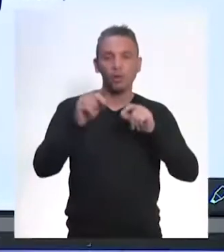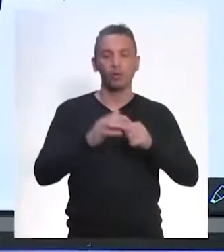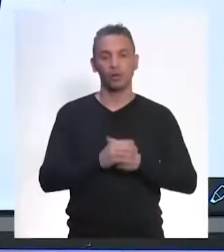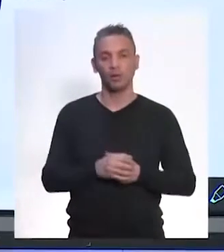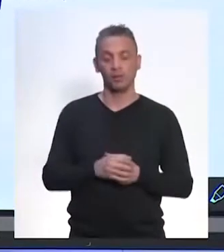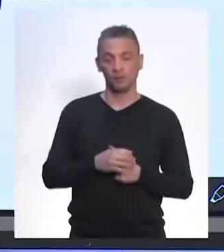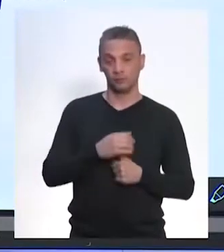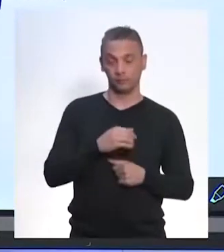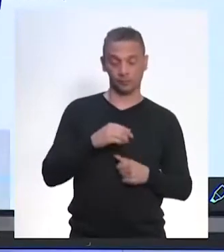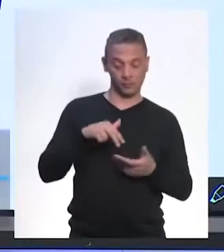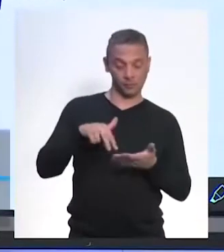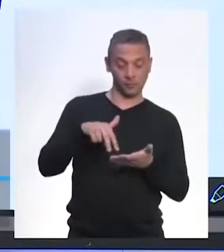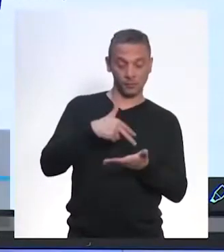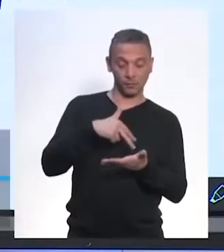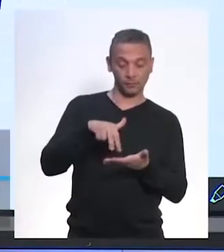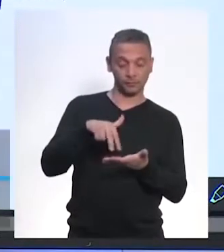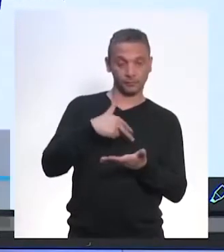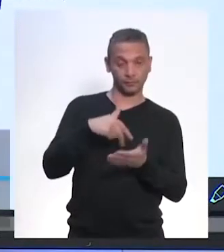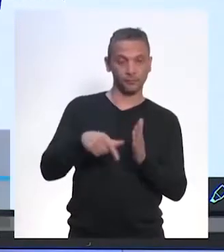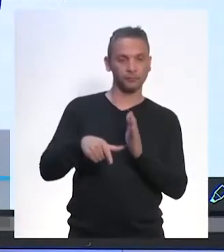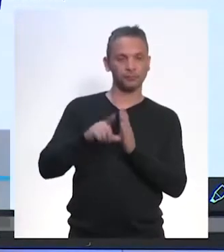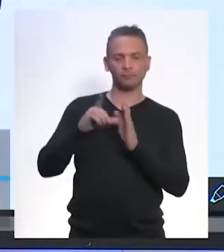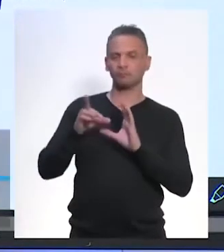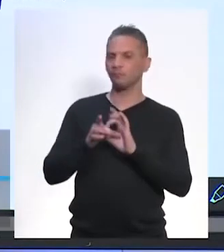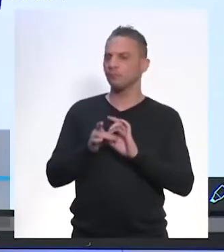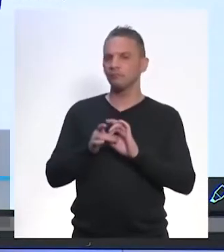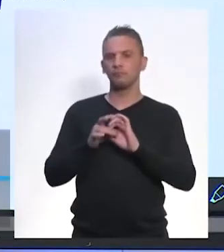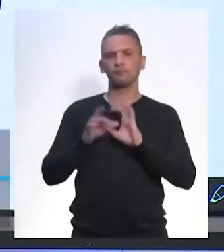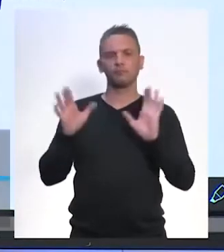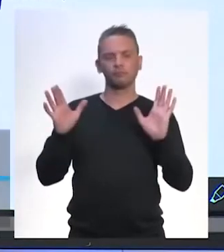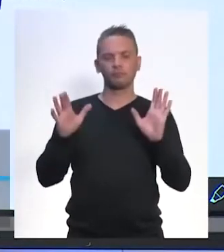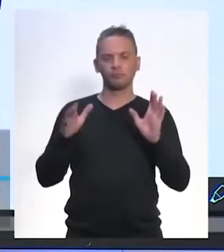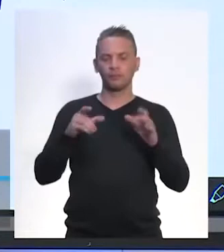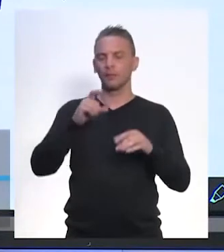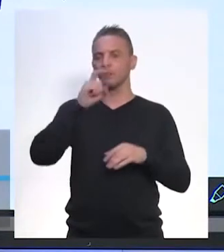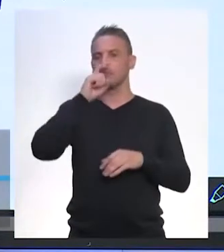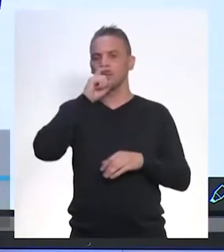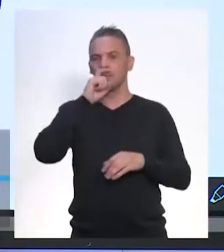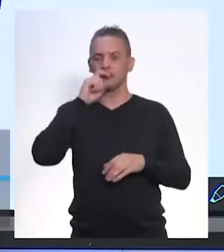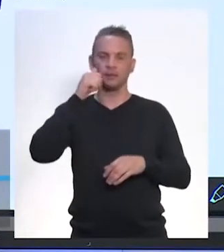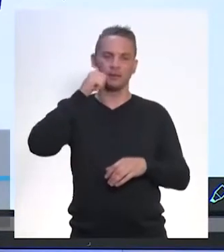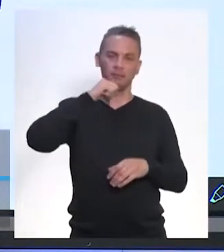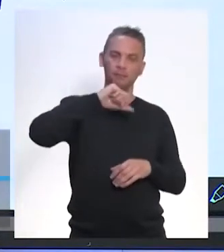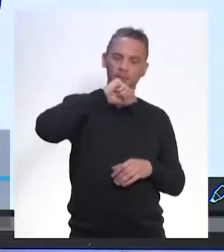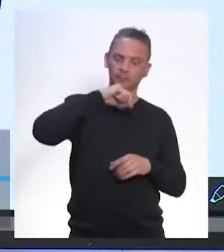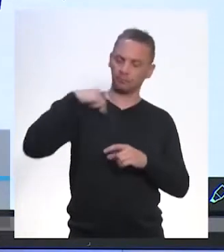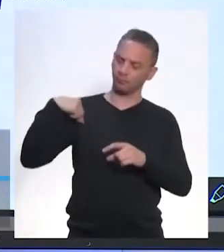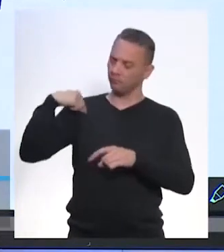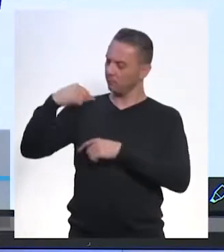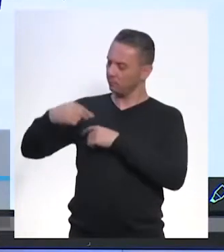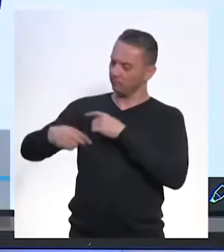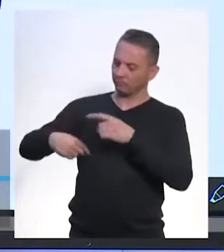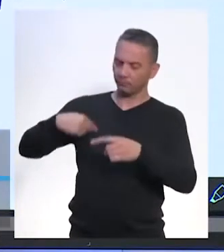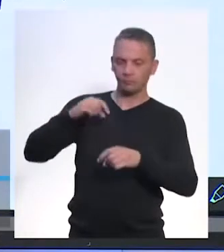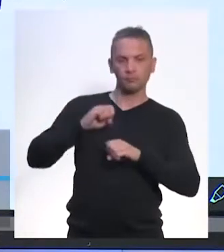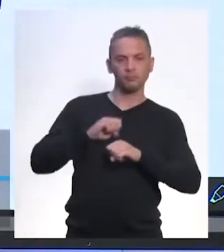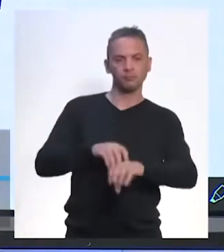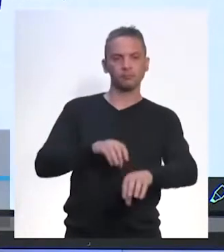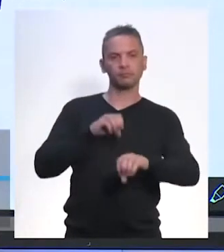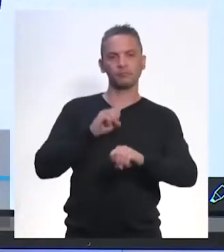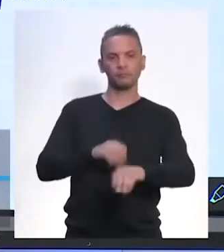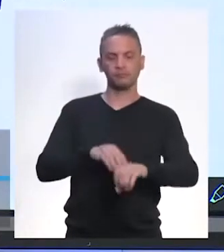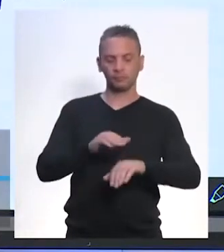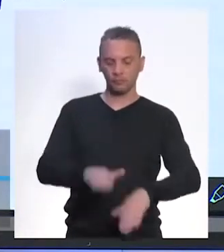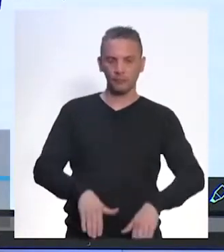era totalmente, né, livre. Os pais iam passando, né, de geração em geração, os filhos aprendiam